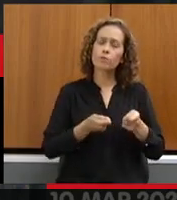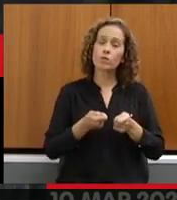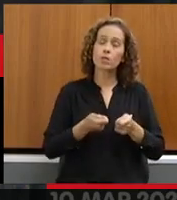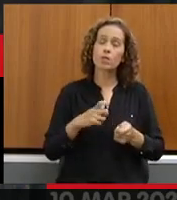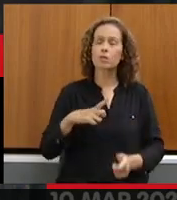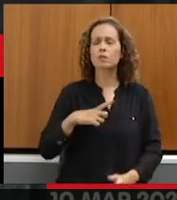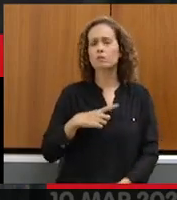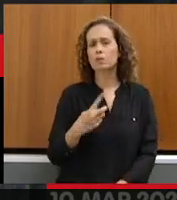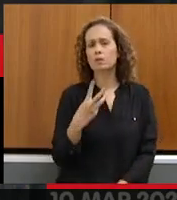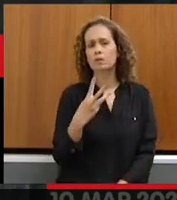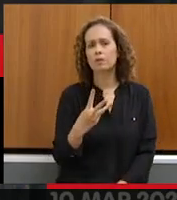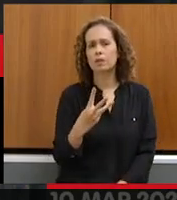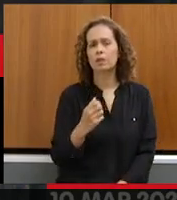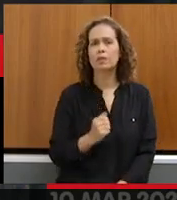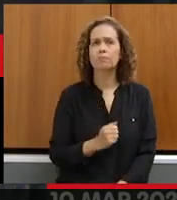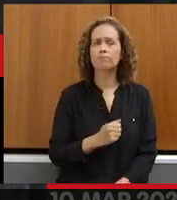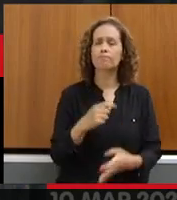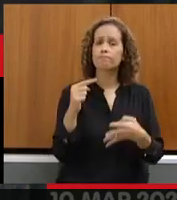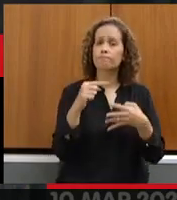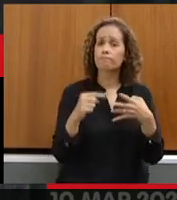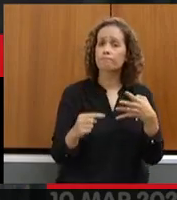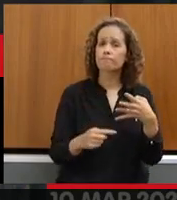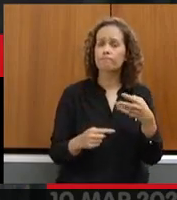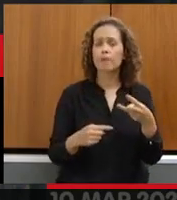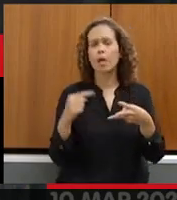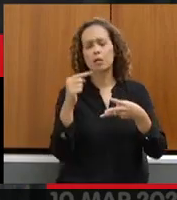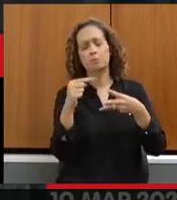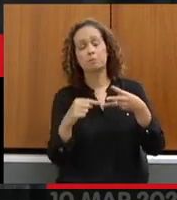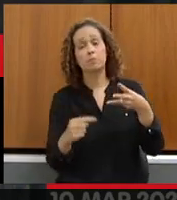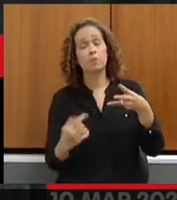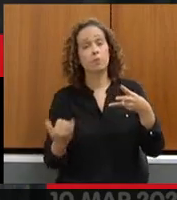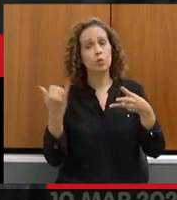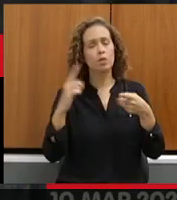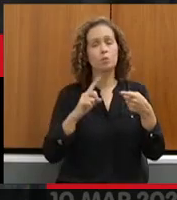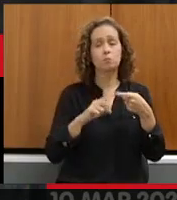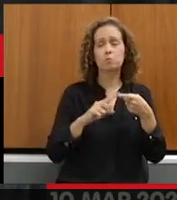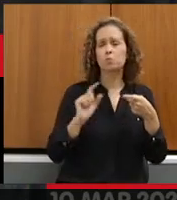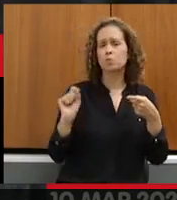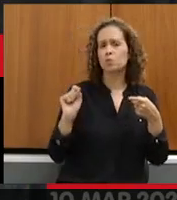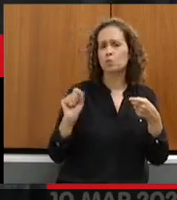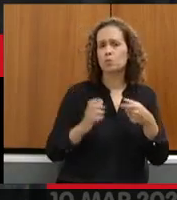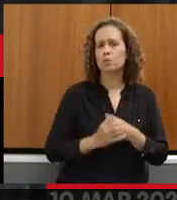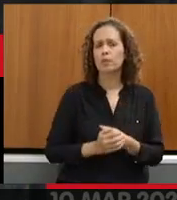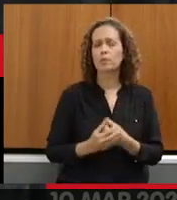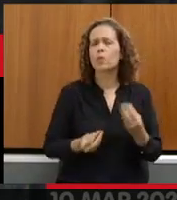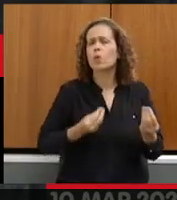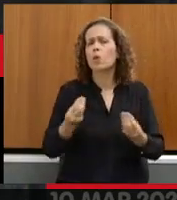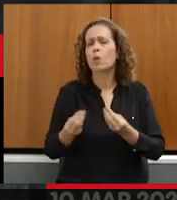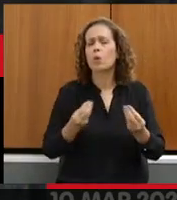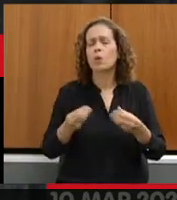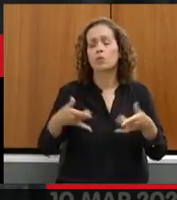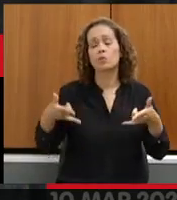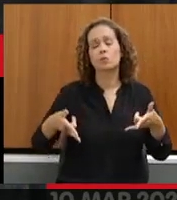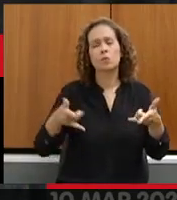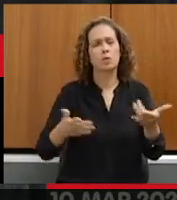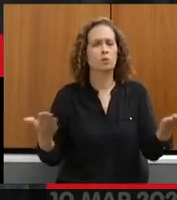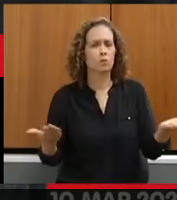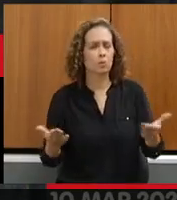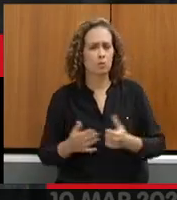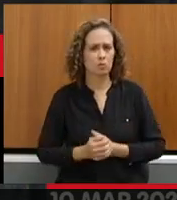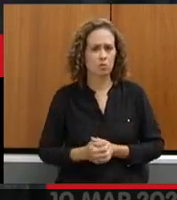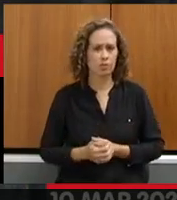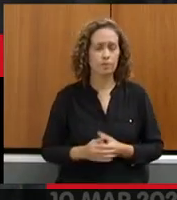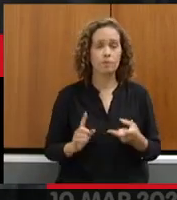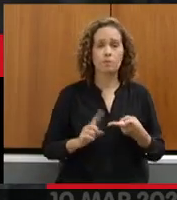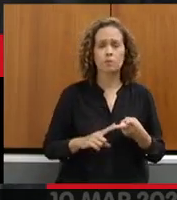ele tinha... Muito muito muito importante o primeiro assim como que estão os leitos atualmente